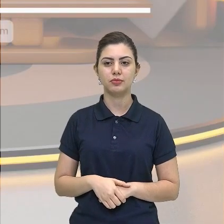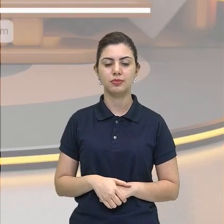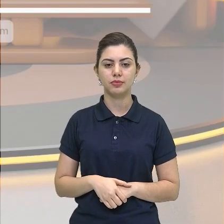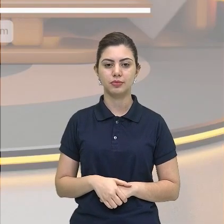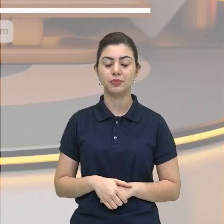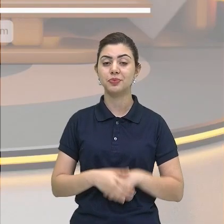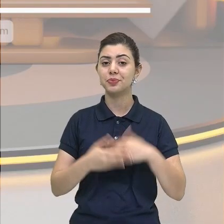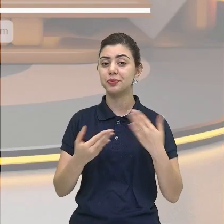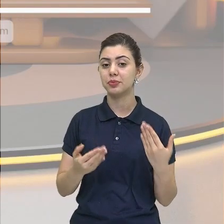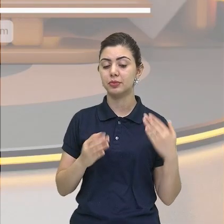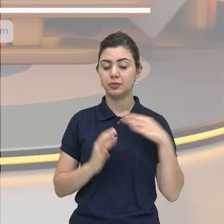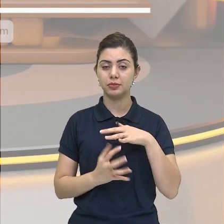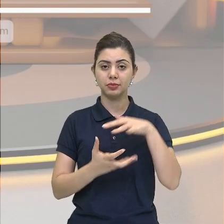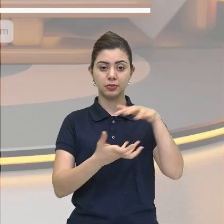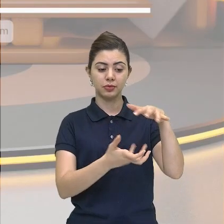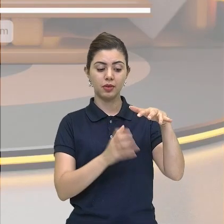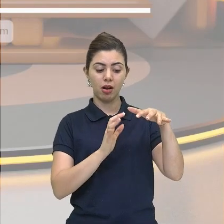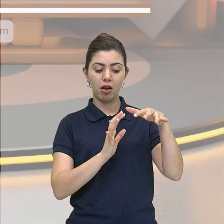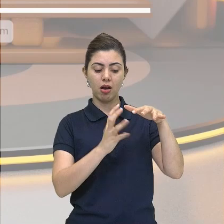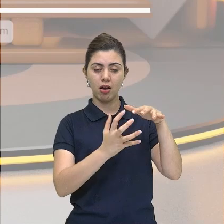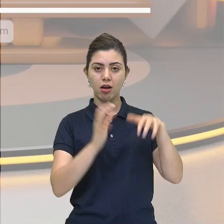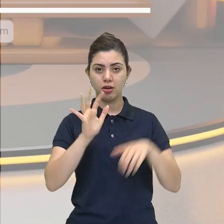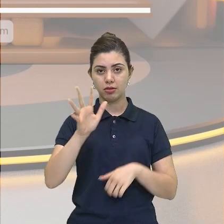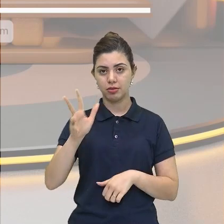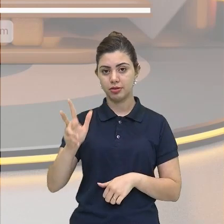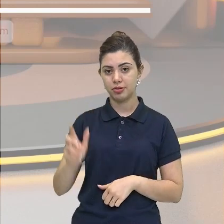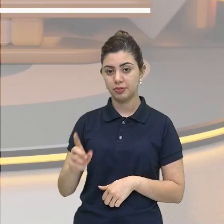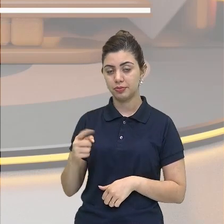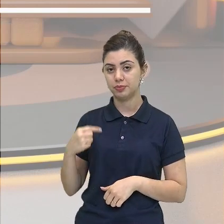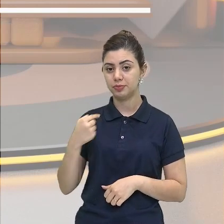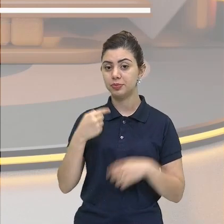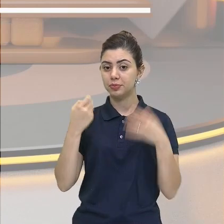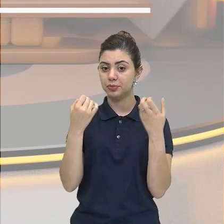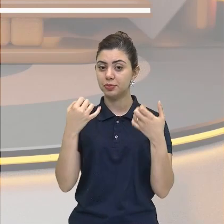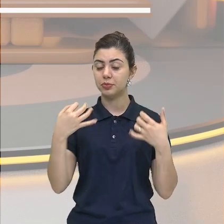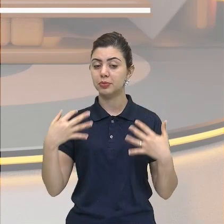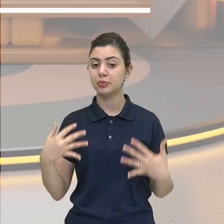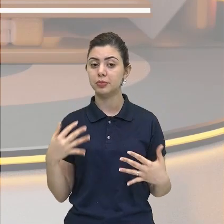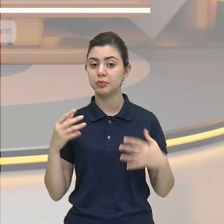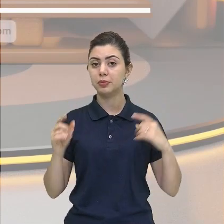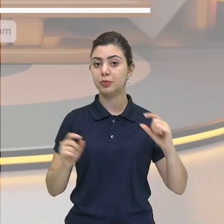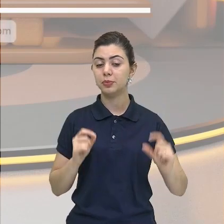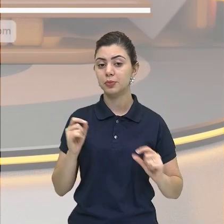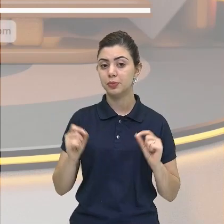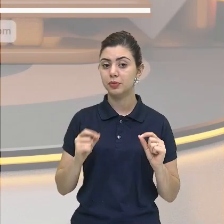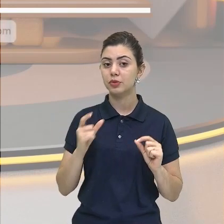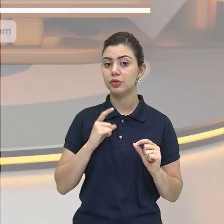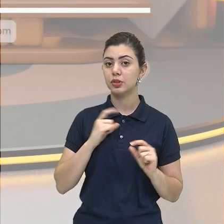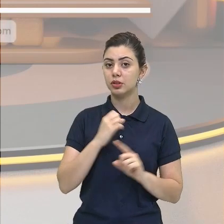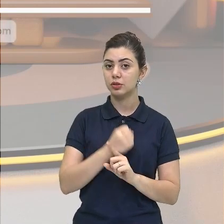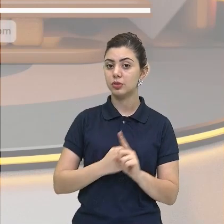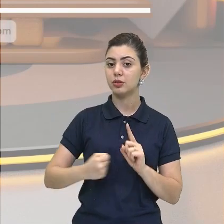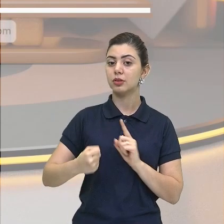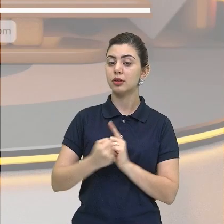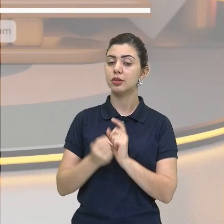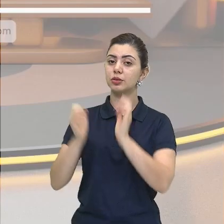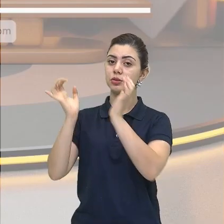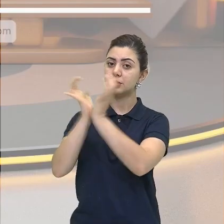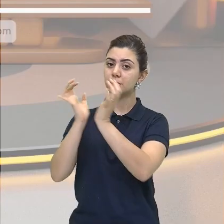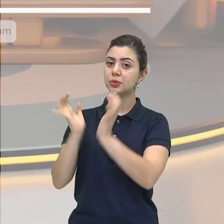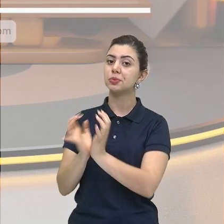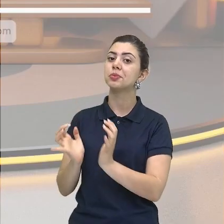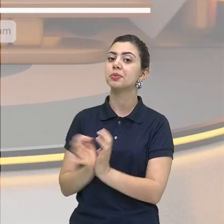no continente africano, nós temos que falar um pouquinho sobre as questões de hierarquia social, porque